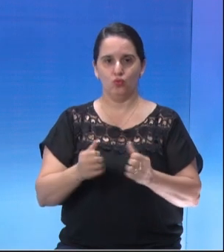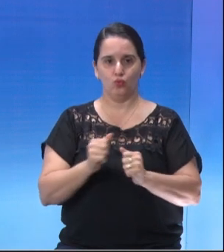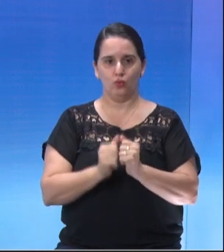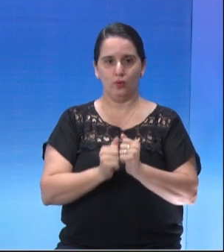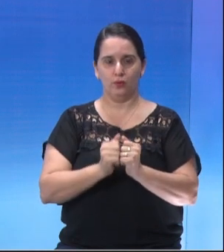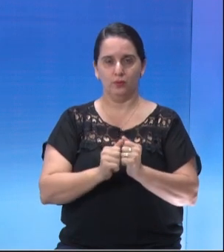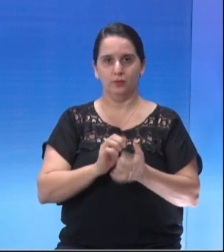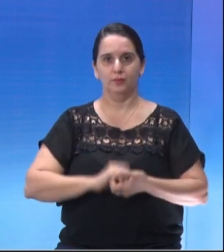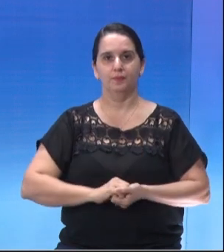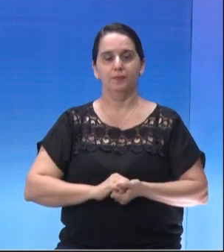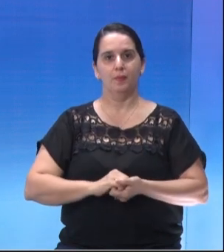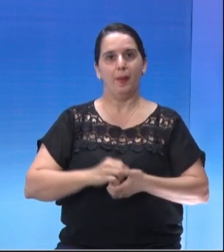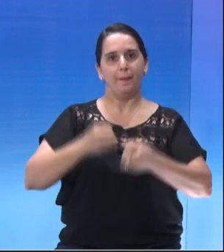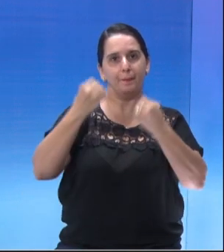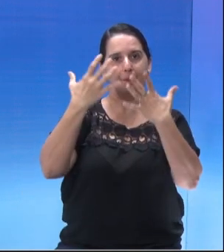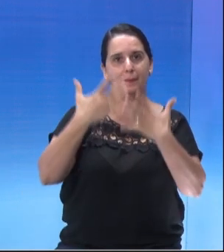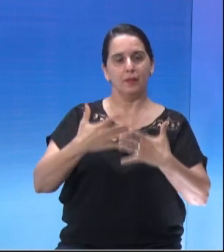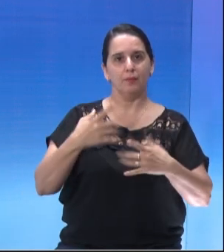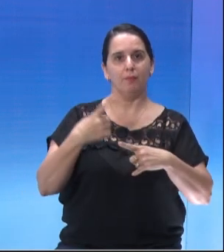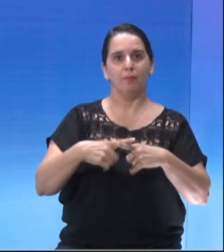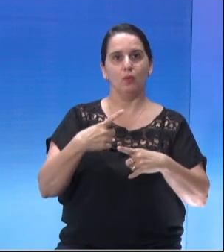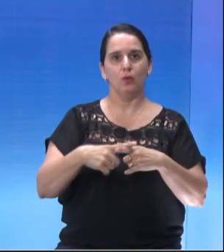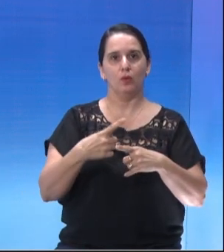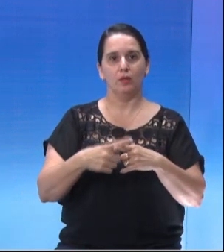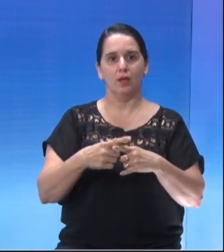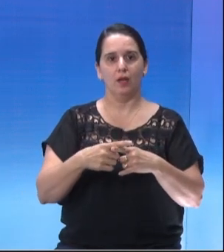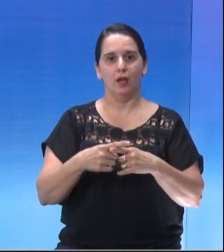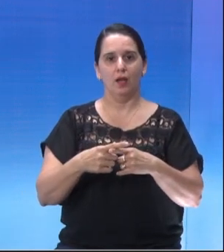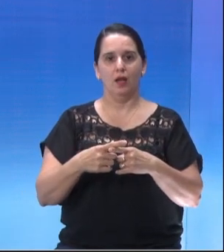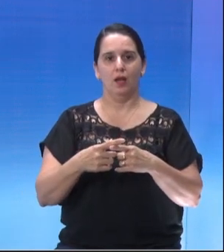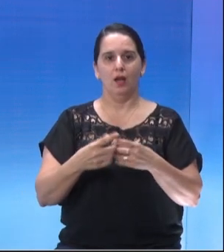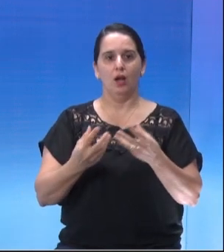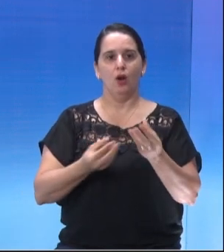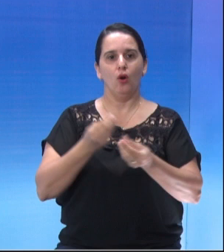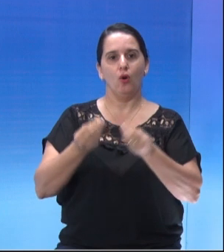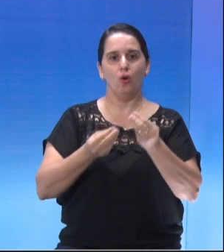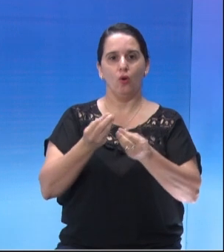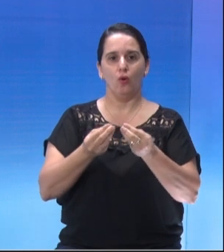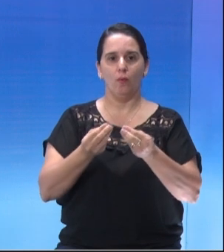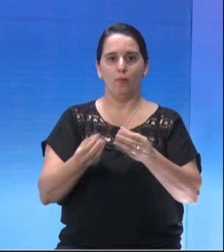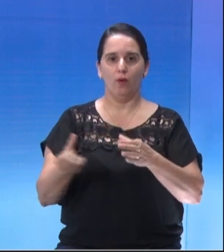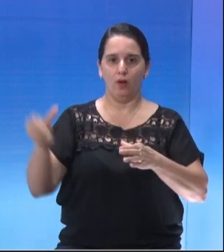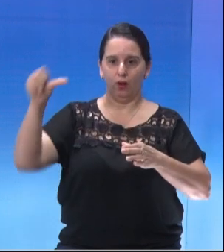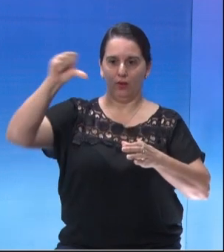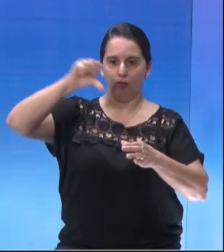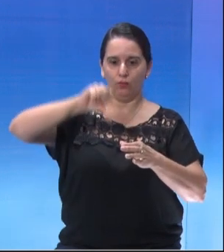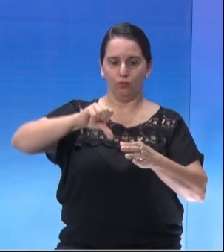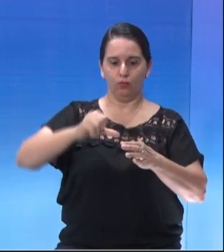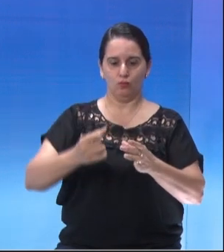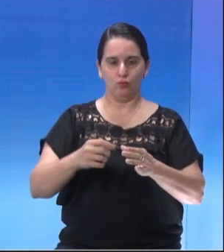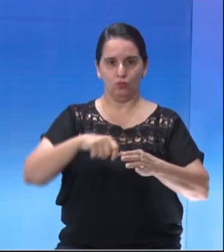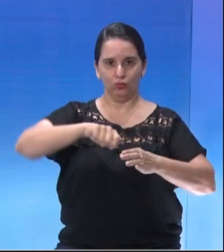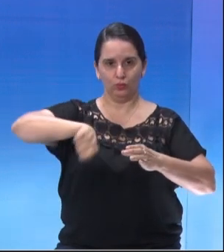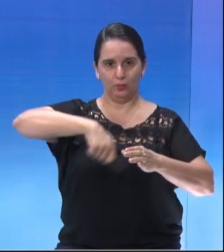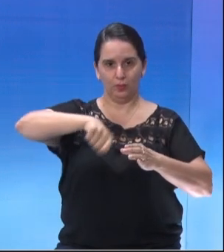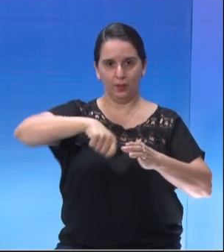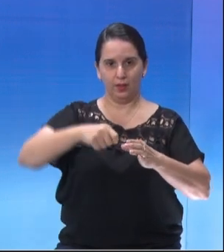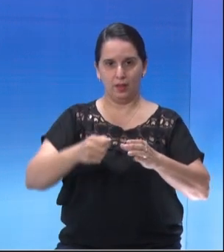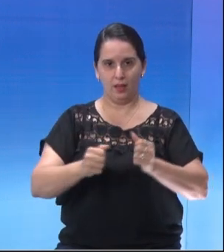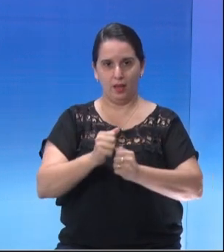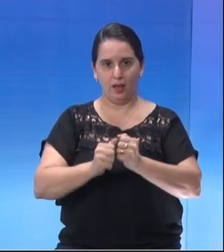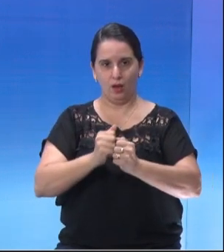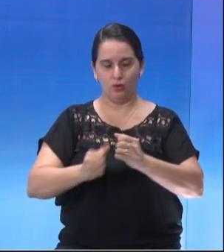enunciado chama a atenção aqui que esse derramamento de parte dessa água de cozimento sob a chama do fogo,